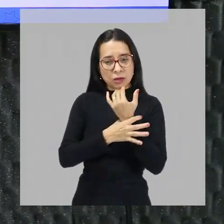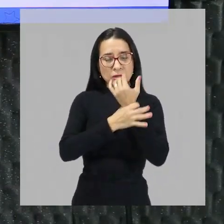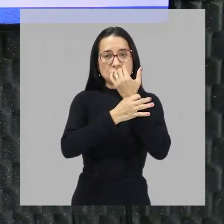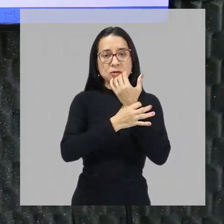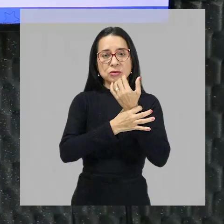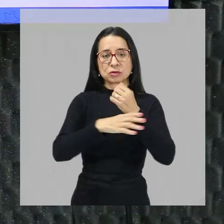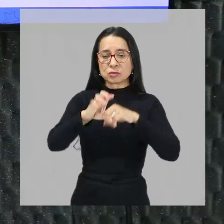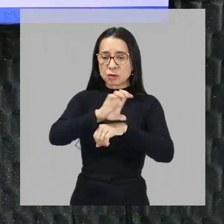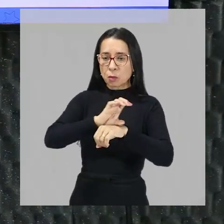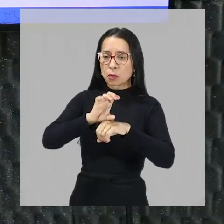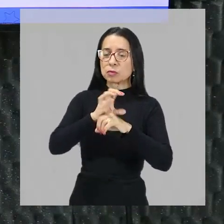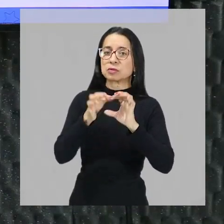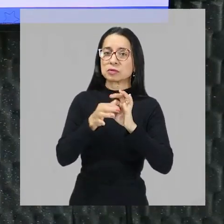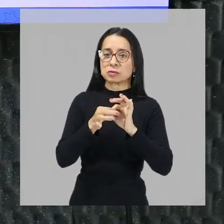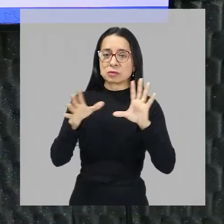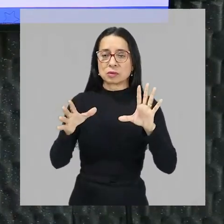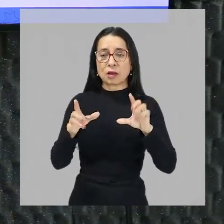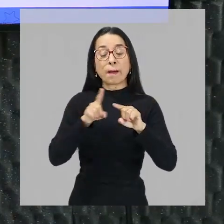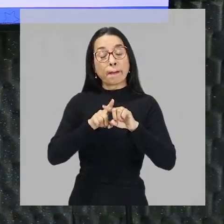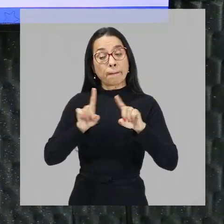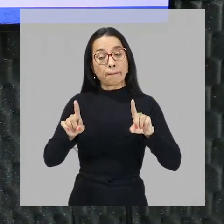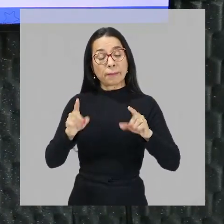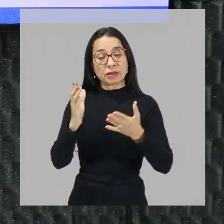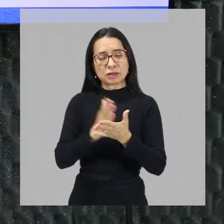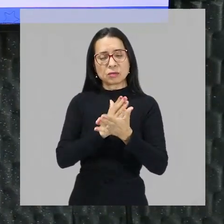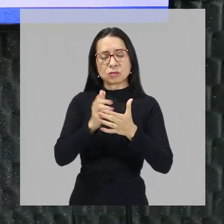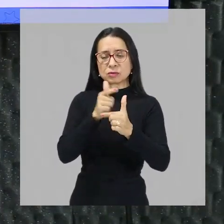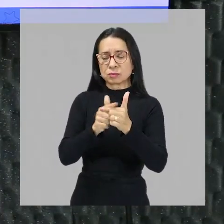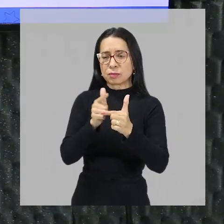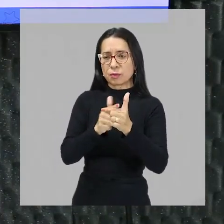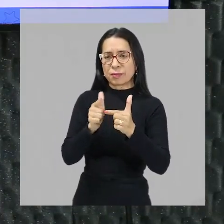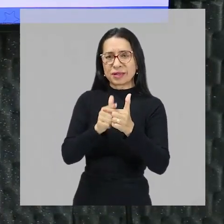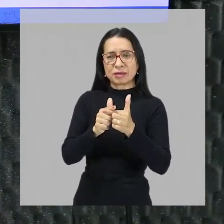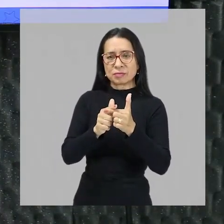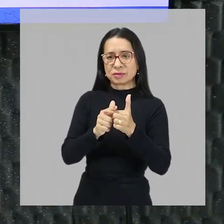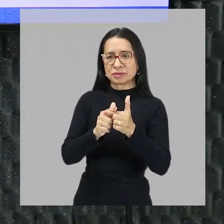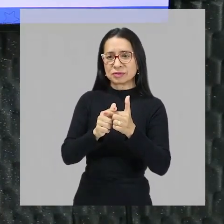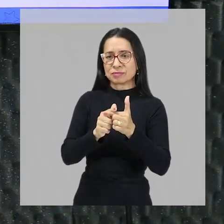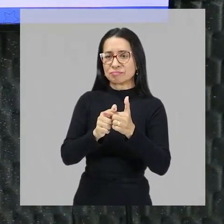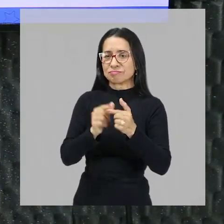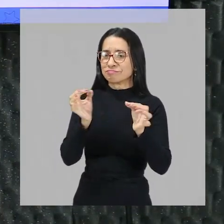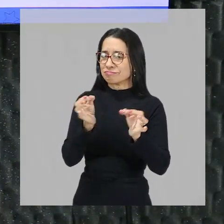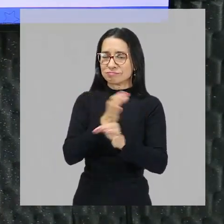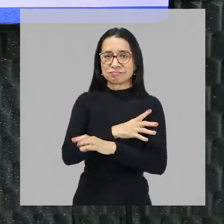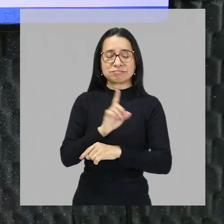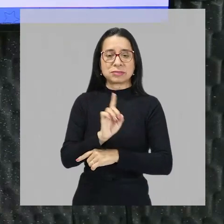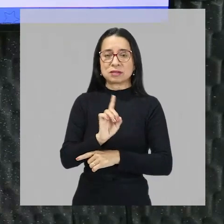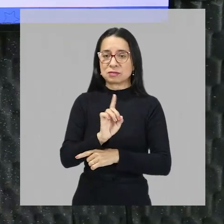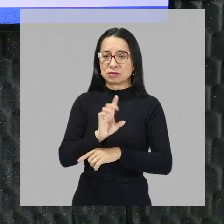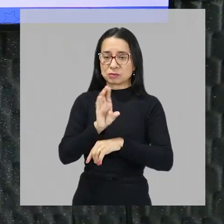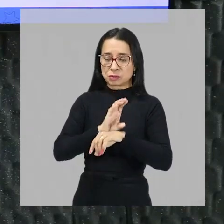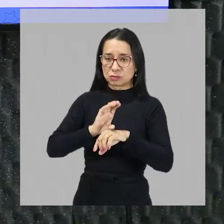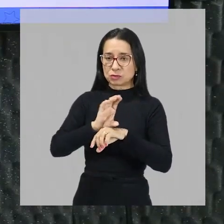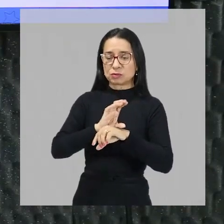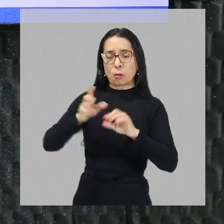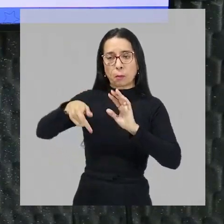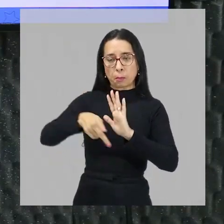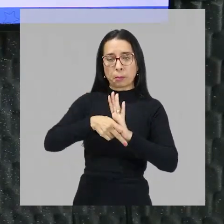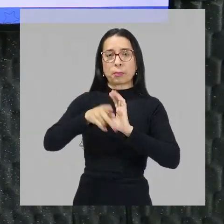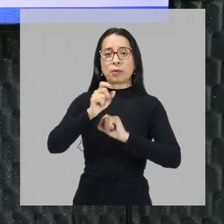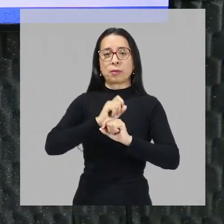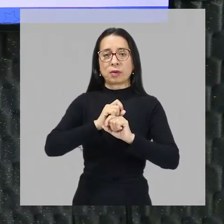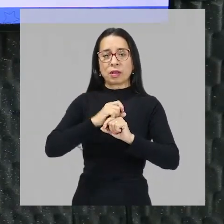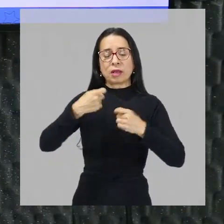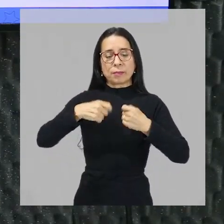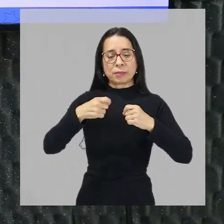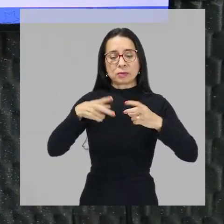certo? Mas alguns entulhos autoritários não foram removidos dessa Constituição. Até porque é preciso observar